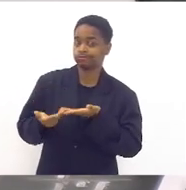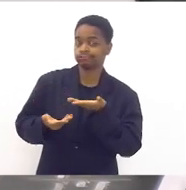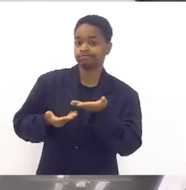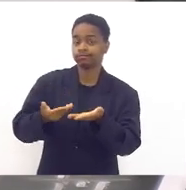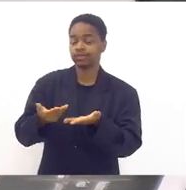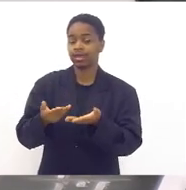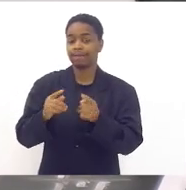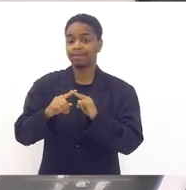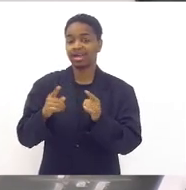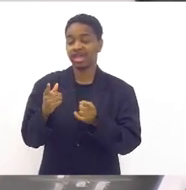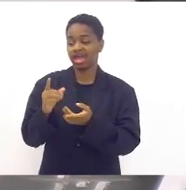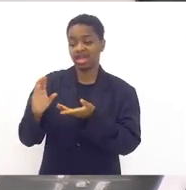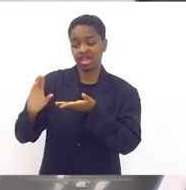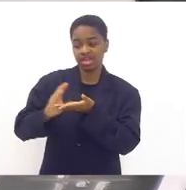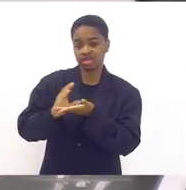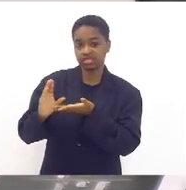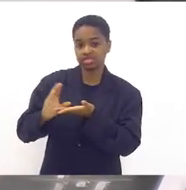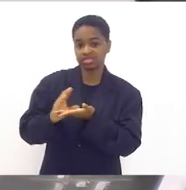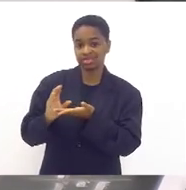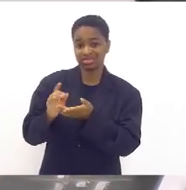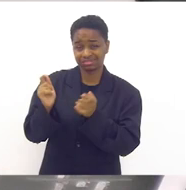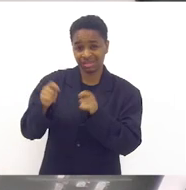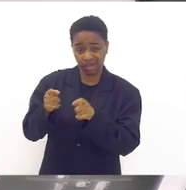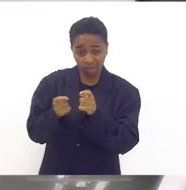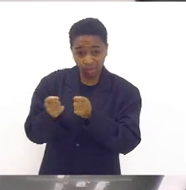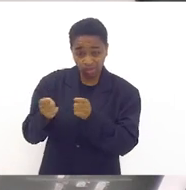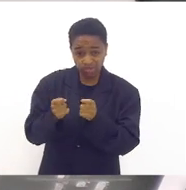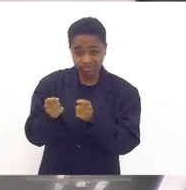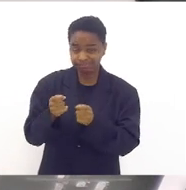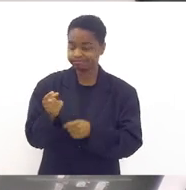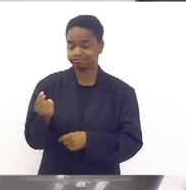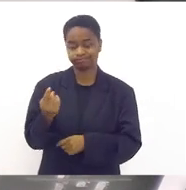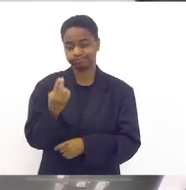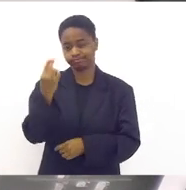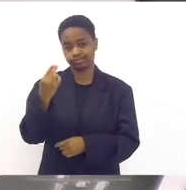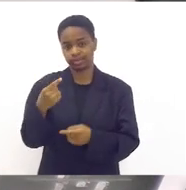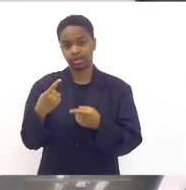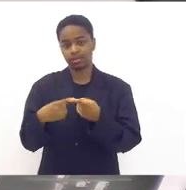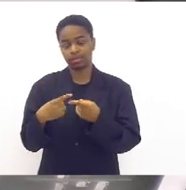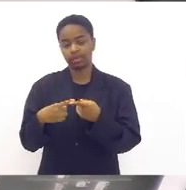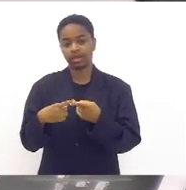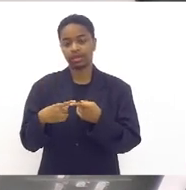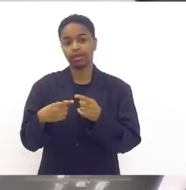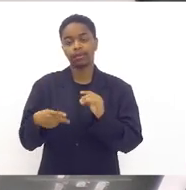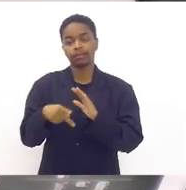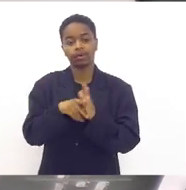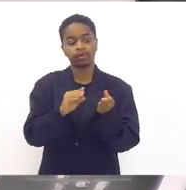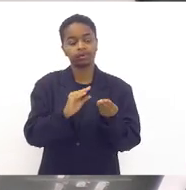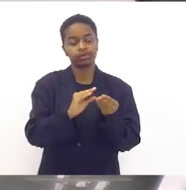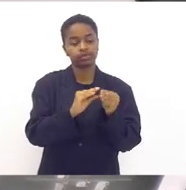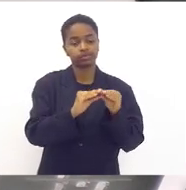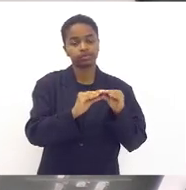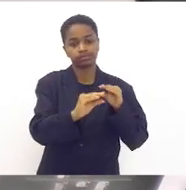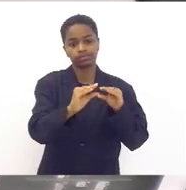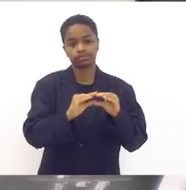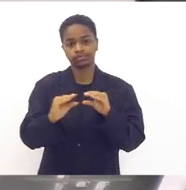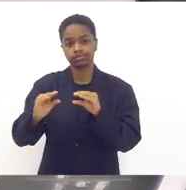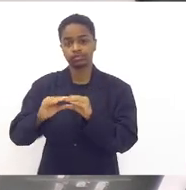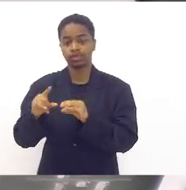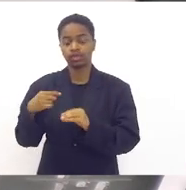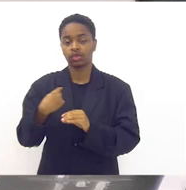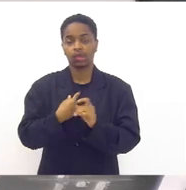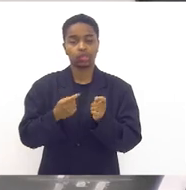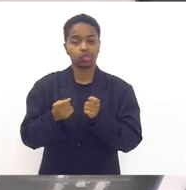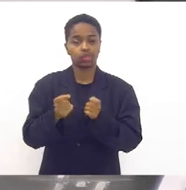controle, as variáveis dela não estão nas nossas mãos, que são as receitas dos royalties de participação especial. O Estado não controla preço de